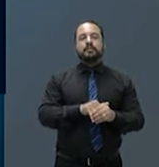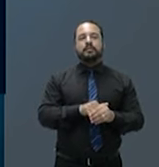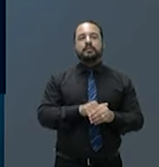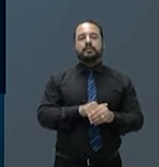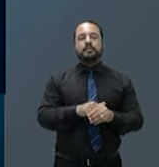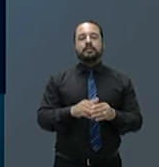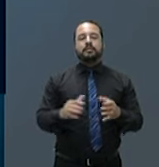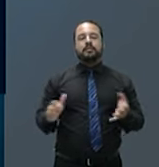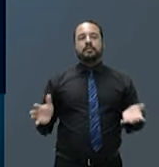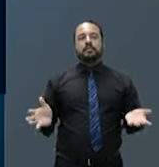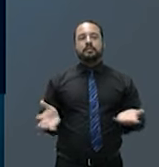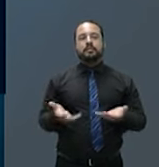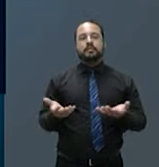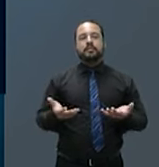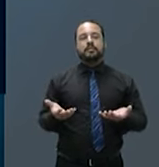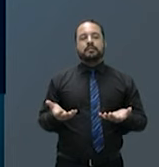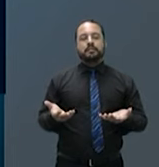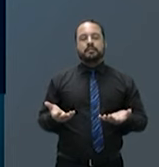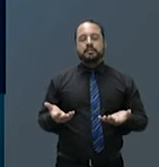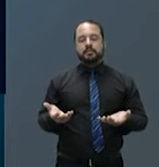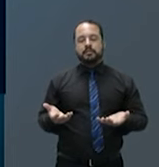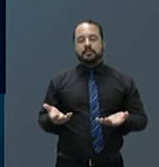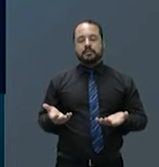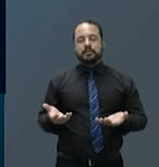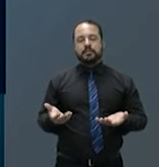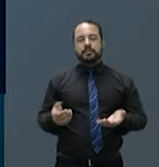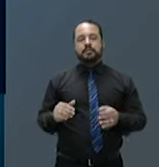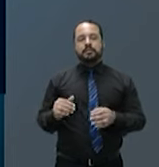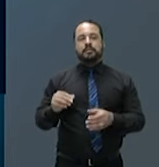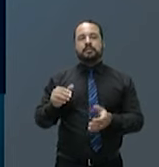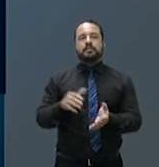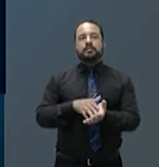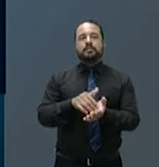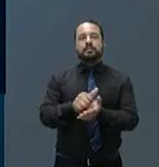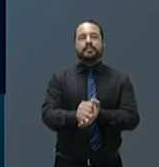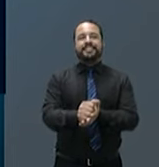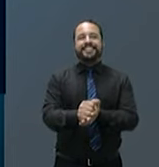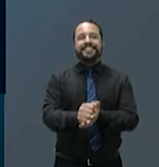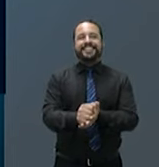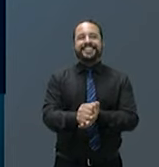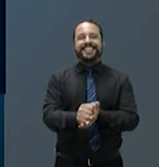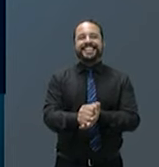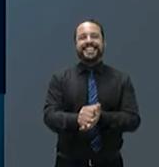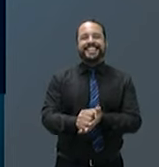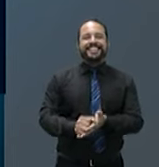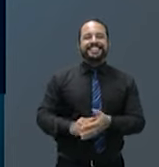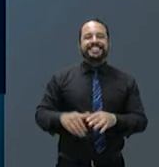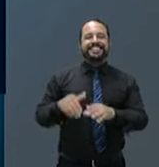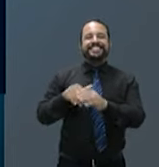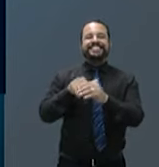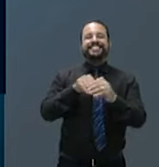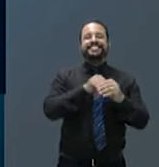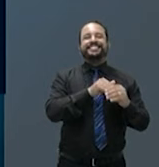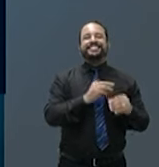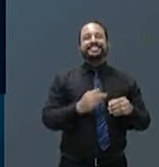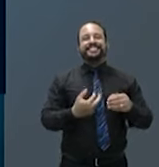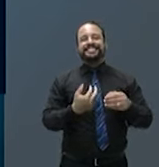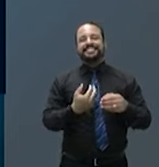a imposição de multas nas instâncias ordinárias, essas multas